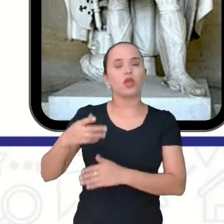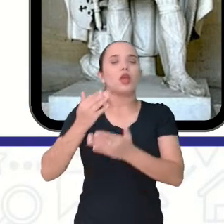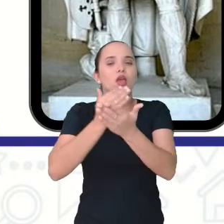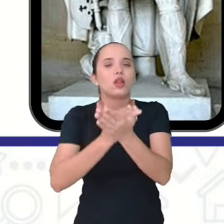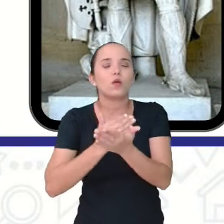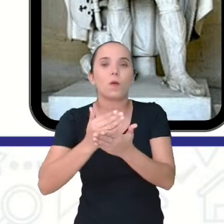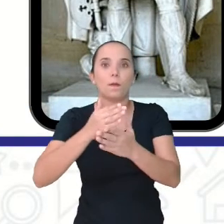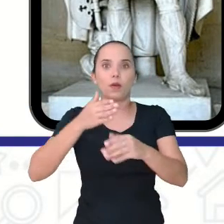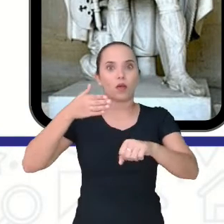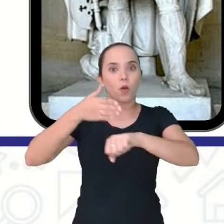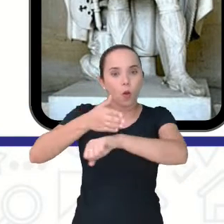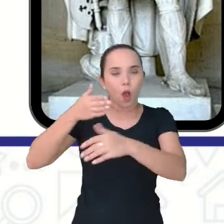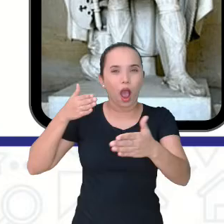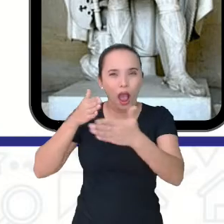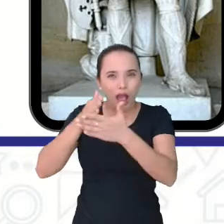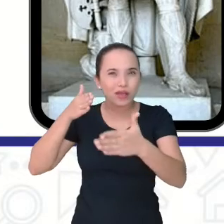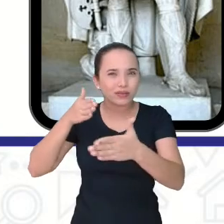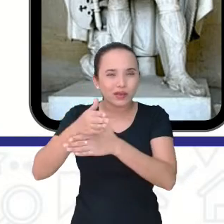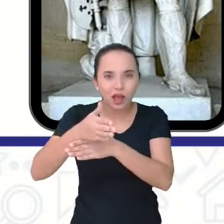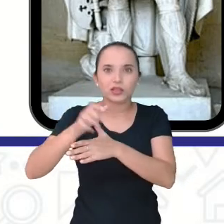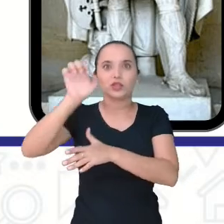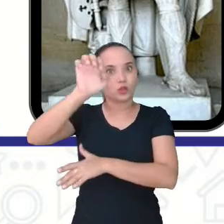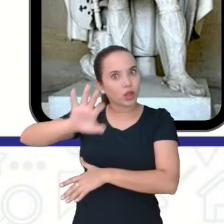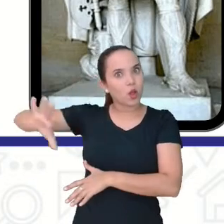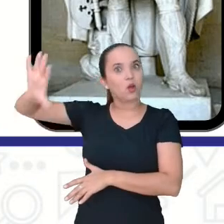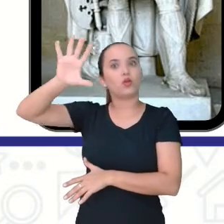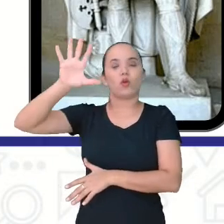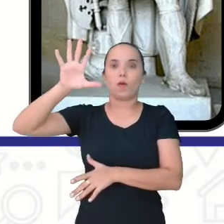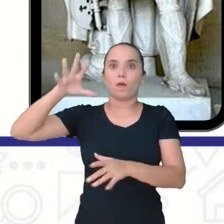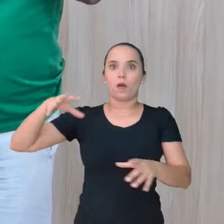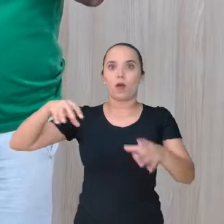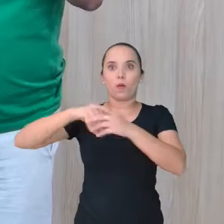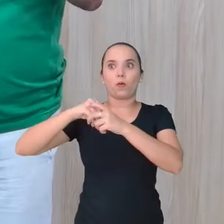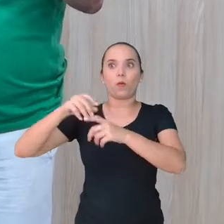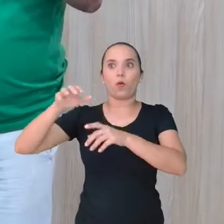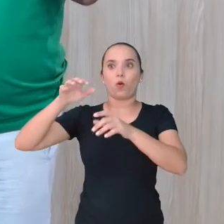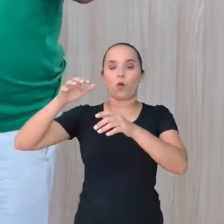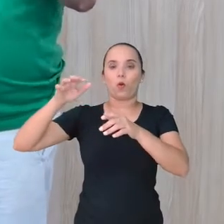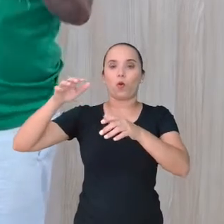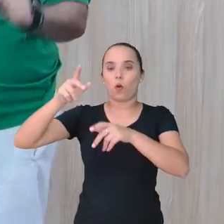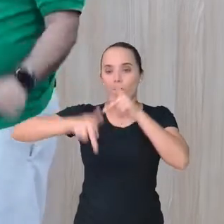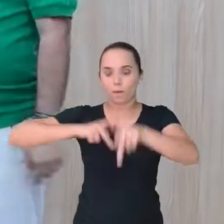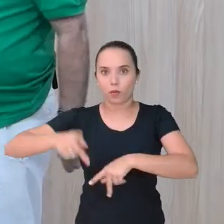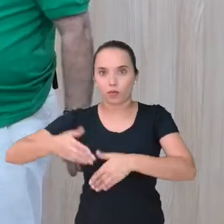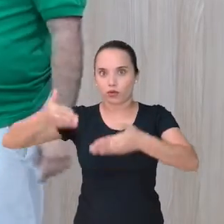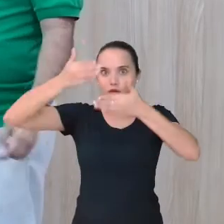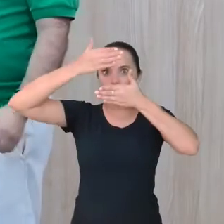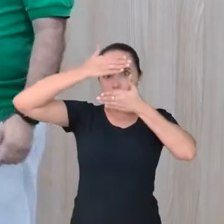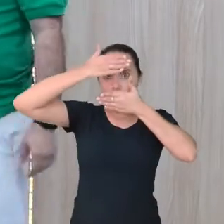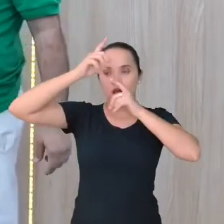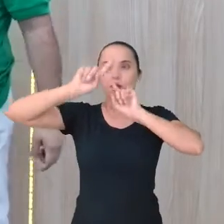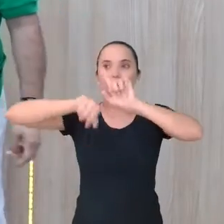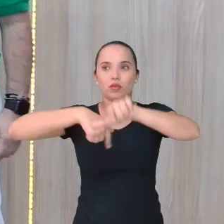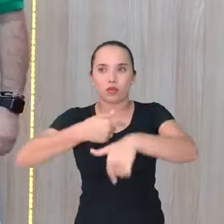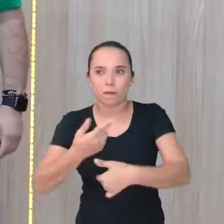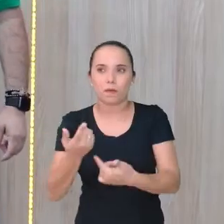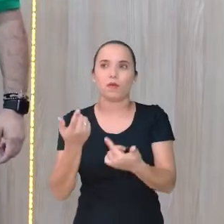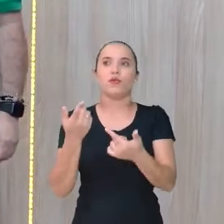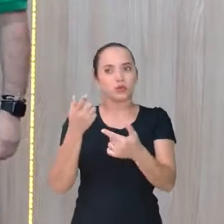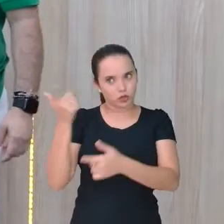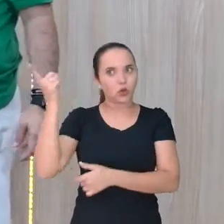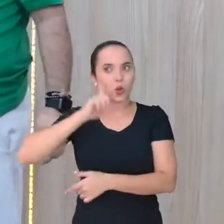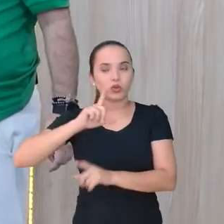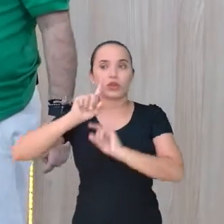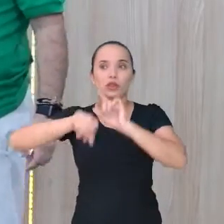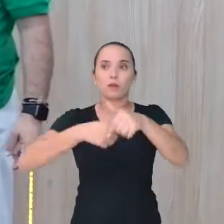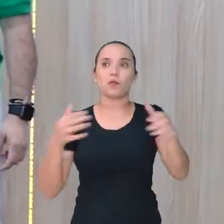né, da Europa, né, pelos povos árabes, e ele vai conseguir deter a invasão, né, dos árabes